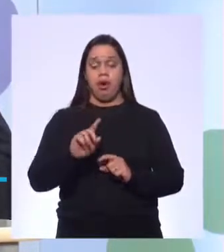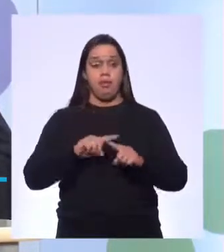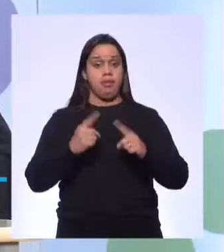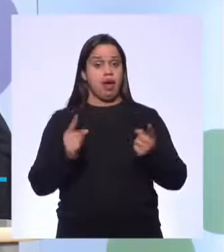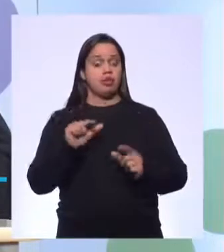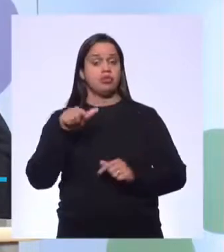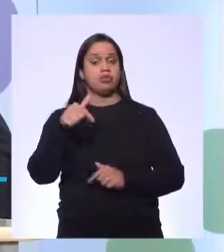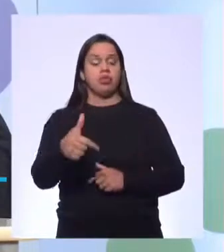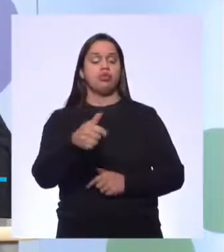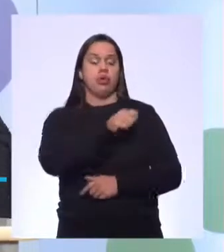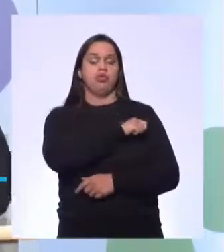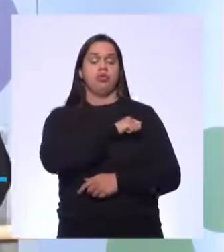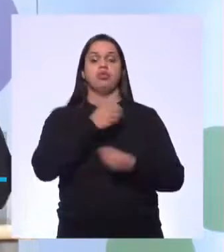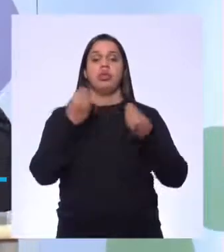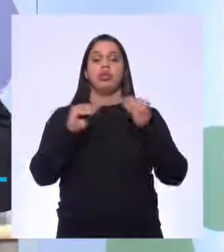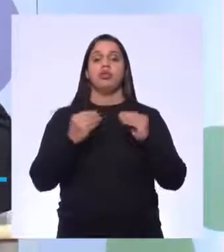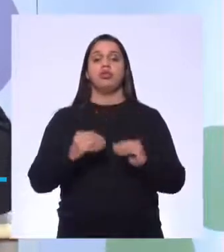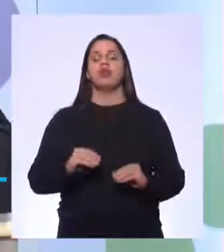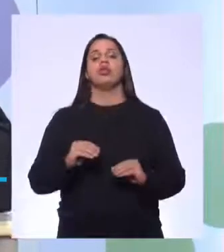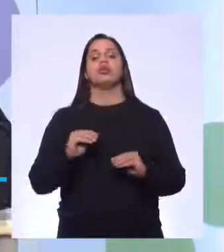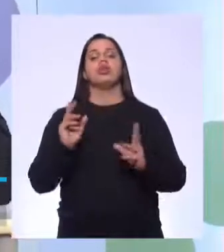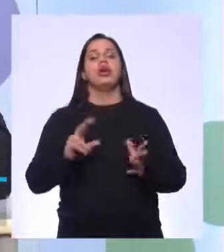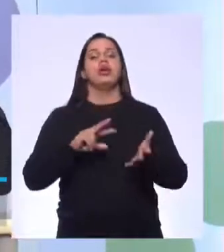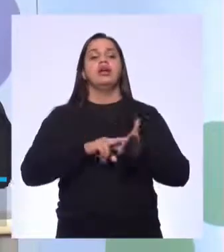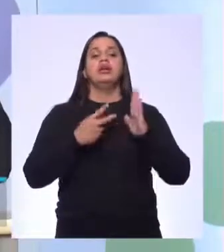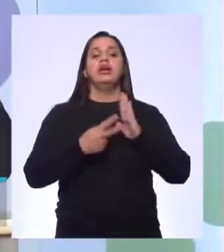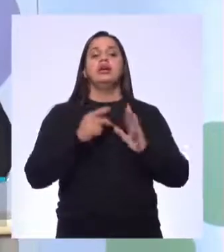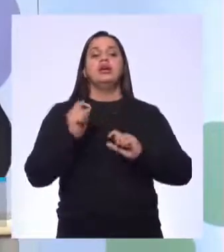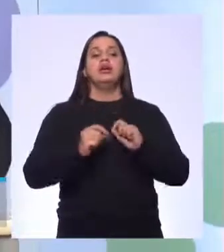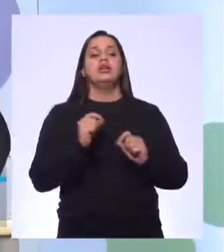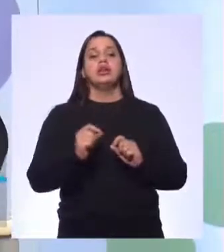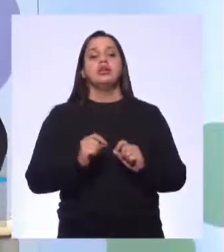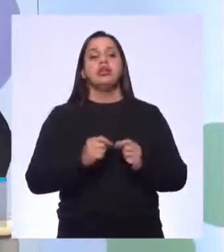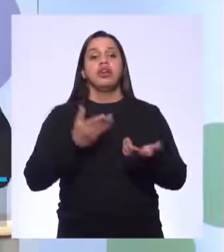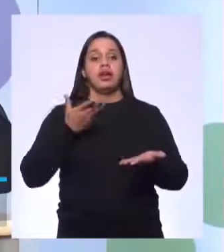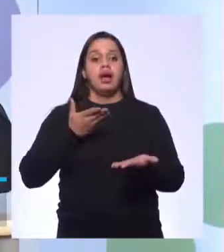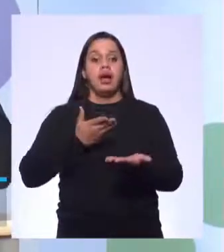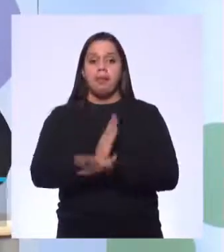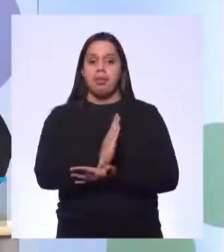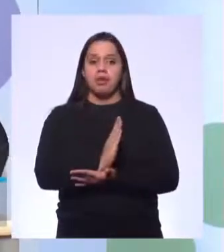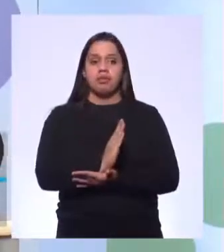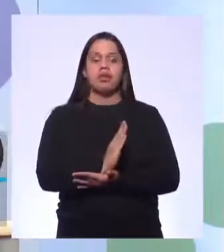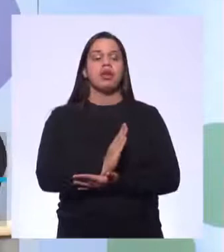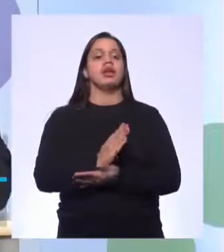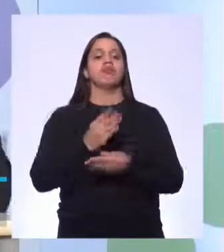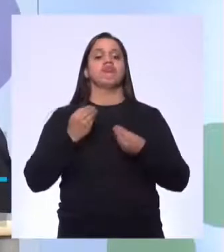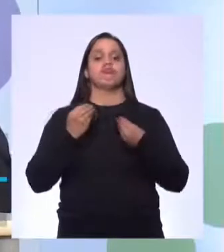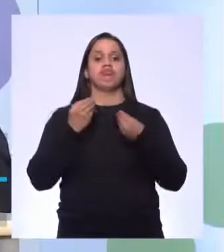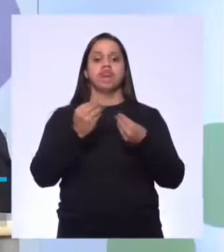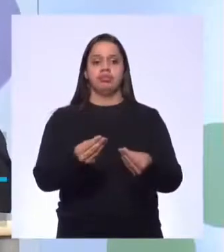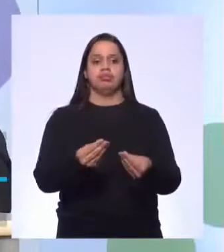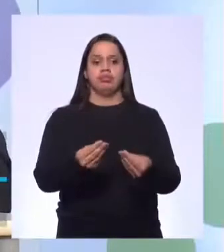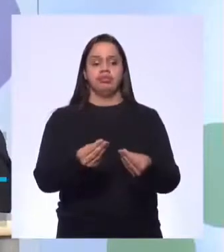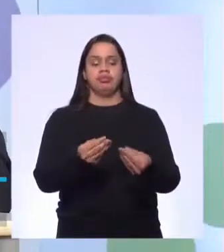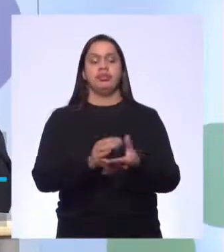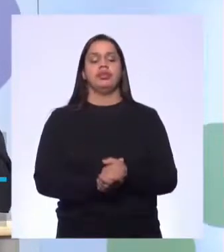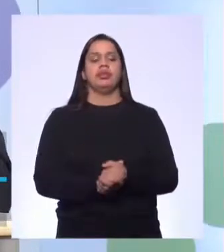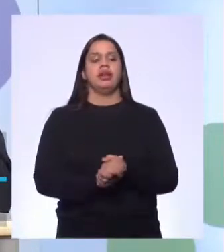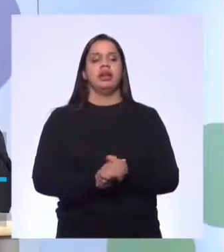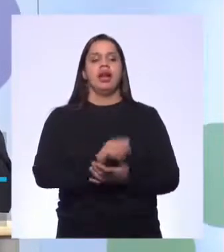colocando esse sentido de aprovação, conceder, né? A Camila